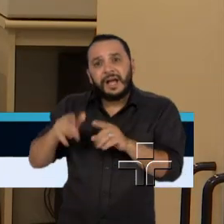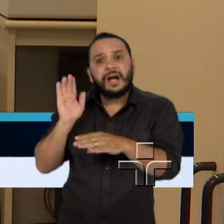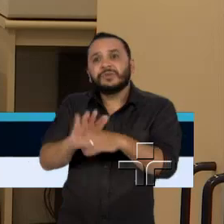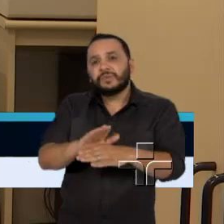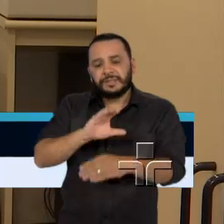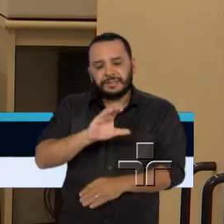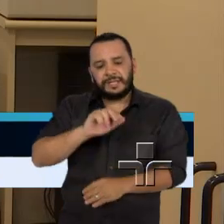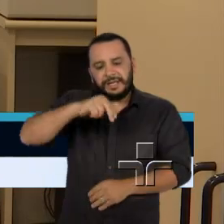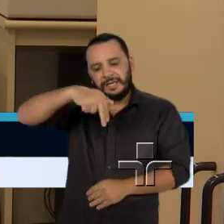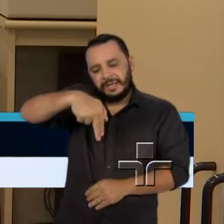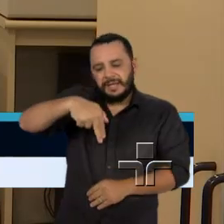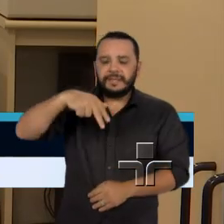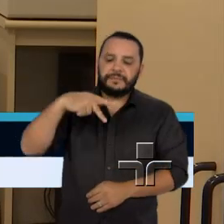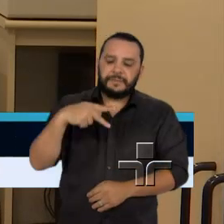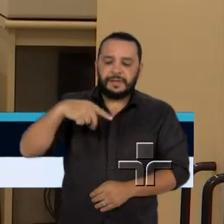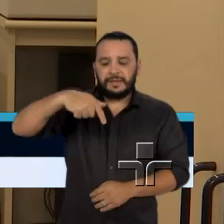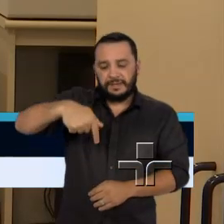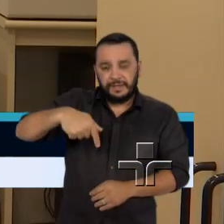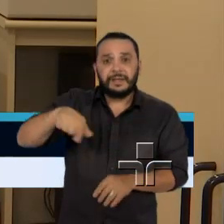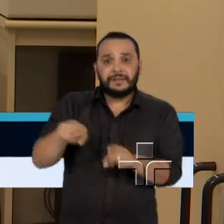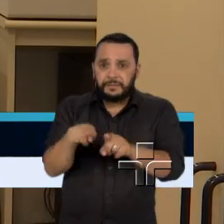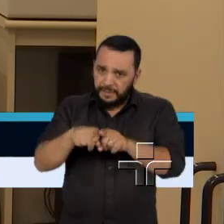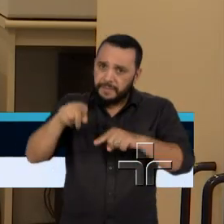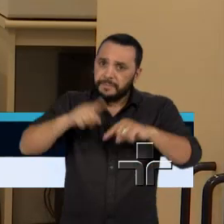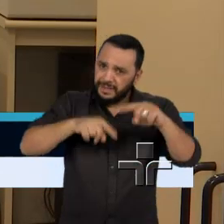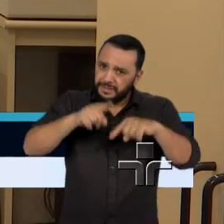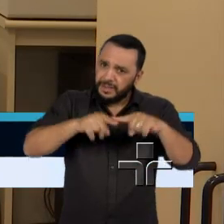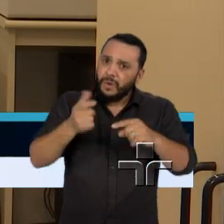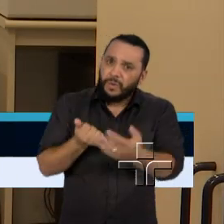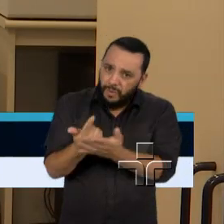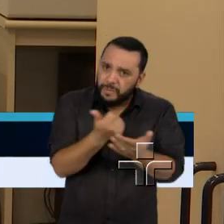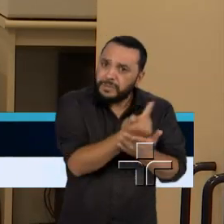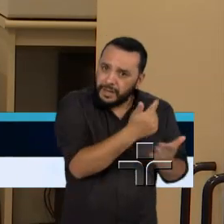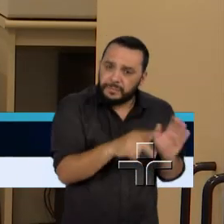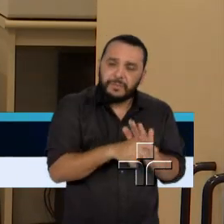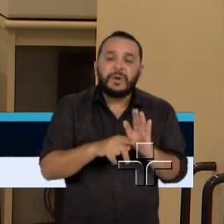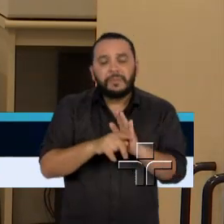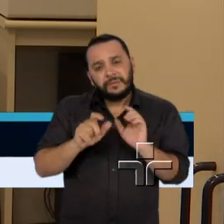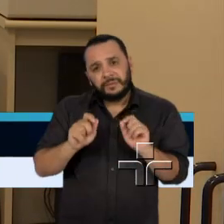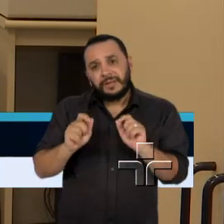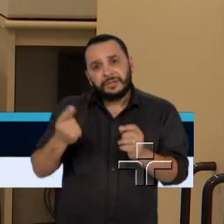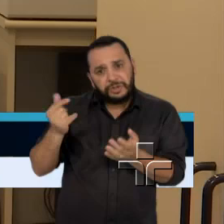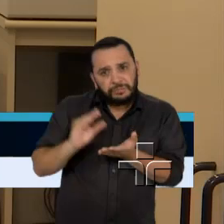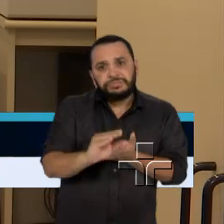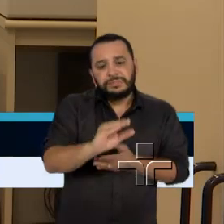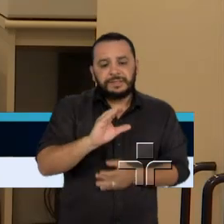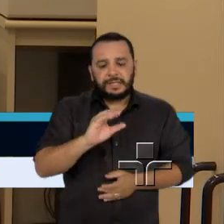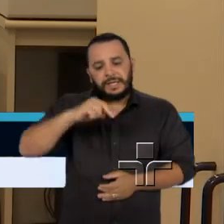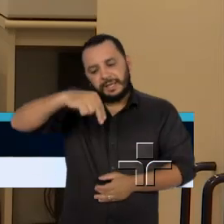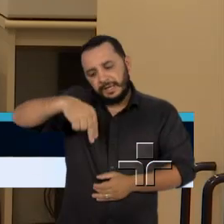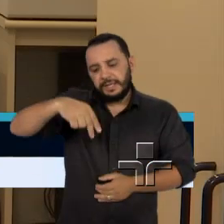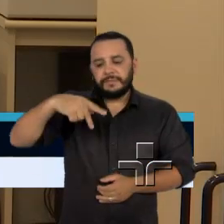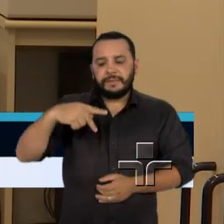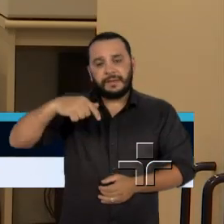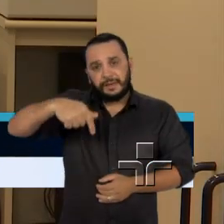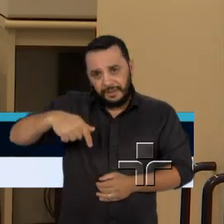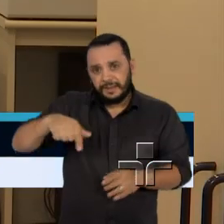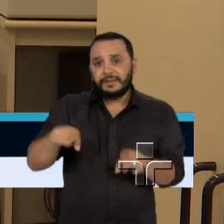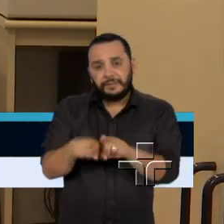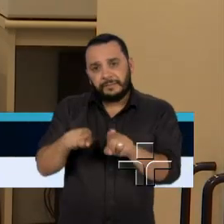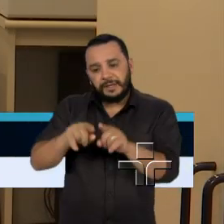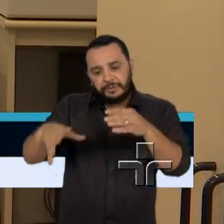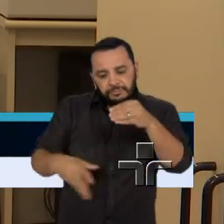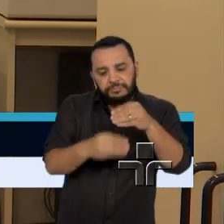CNPq, além do que o equipamento também foi comprado com recursos do CNPq e depois complementado uma outra parte com recursos da FAPESP.